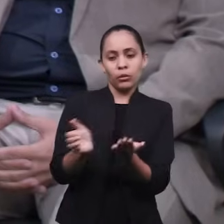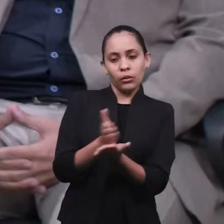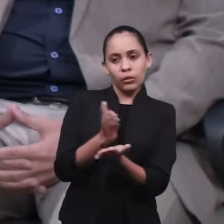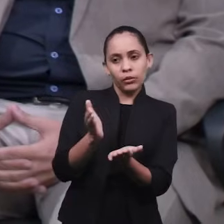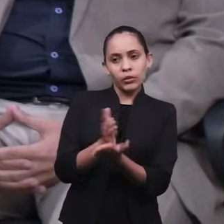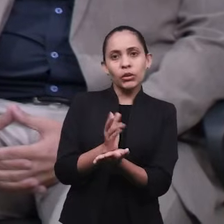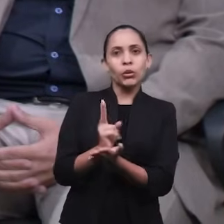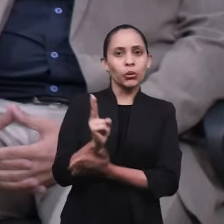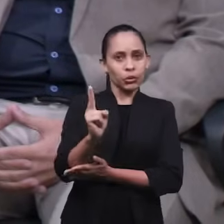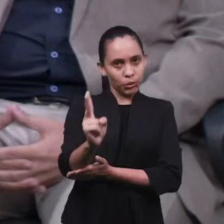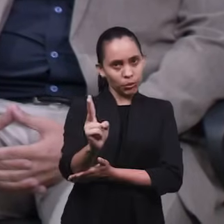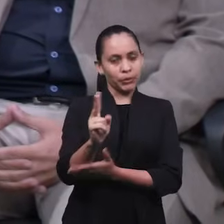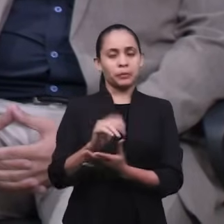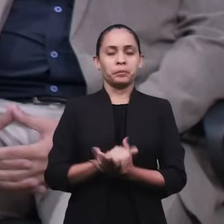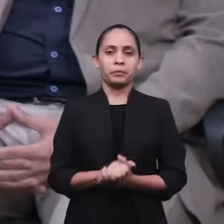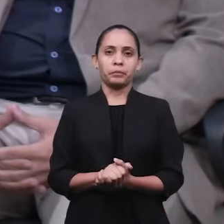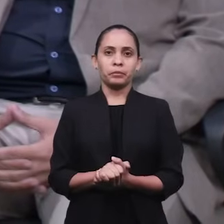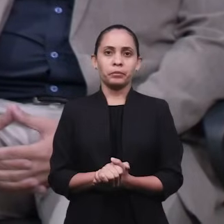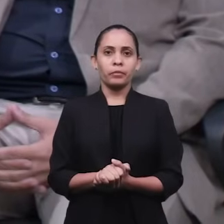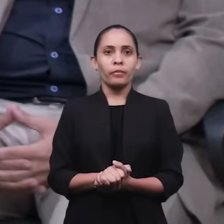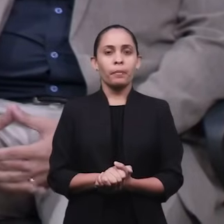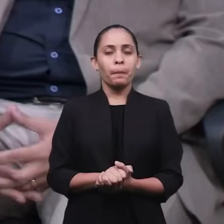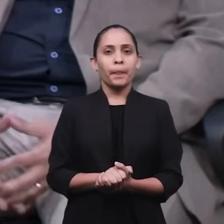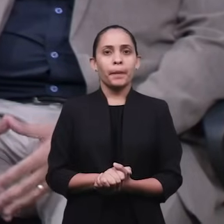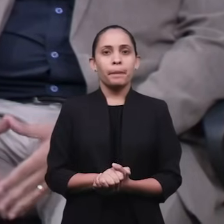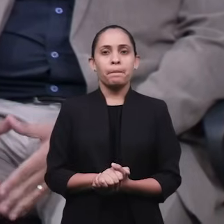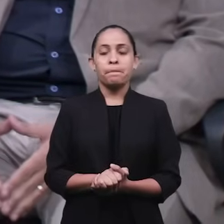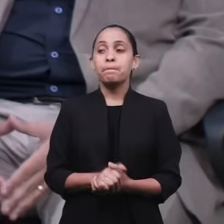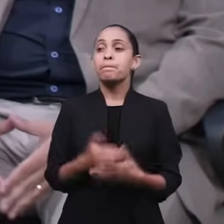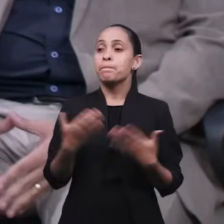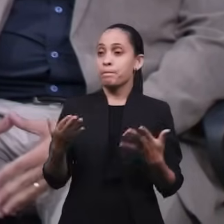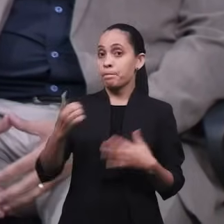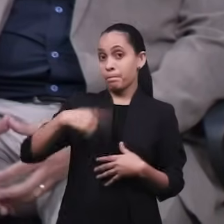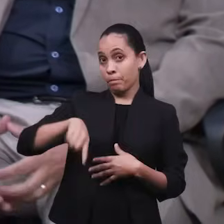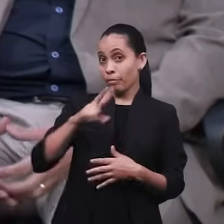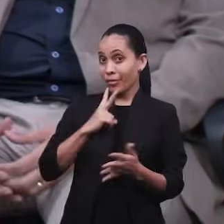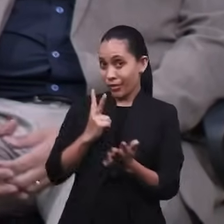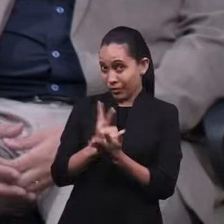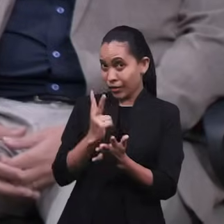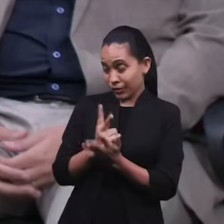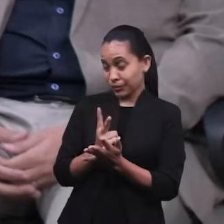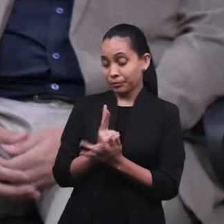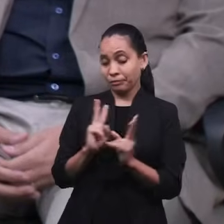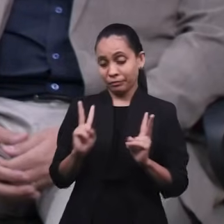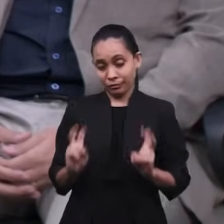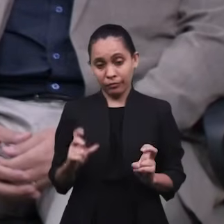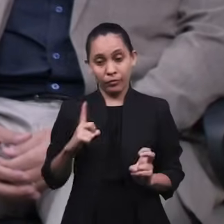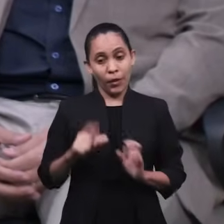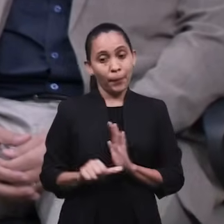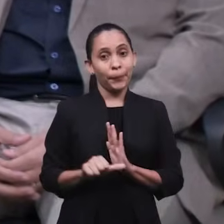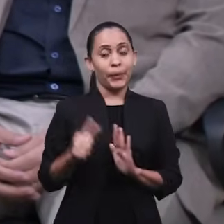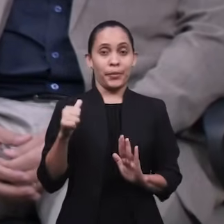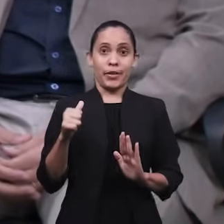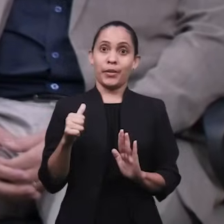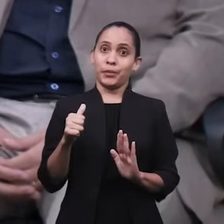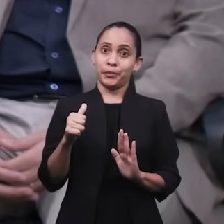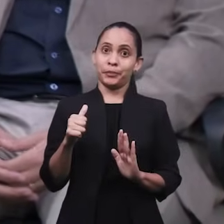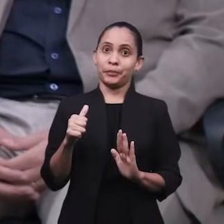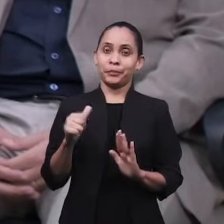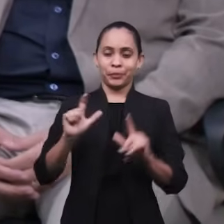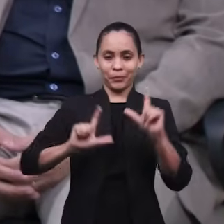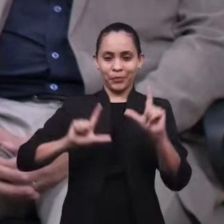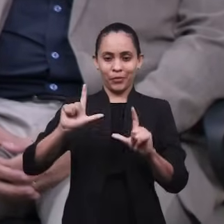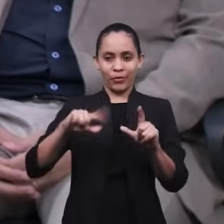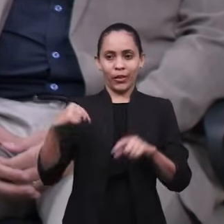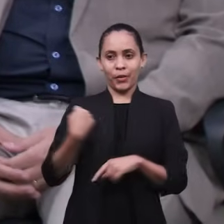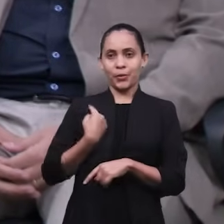foi gravada, continua sendo gravada. Irmãos, a gente insiste um pouco nesse assunto, porque esse é o primeiro programa e a gente está entrando